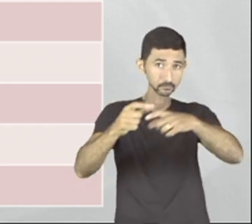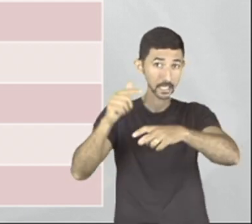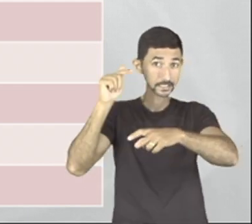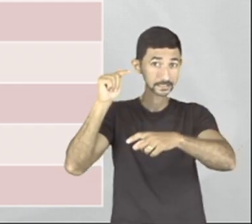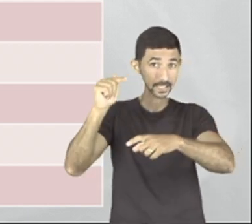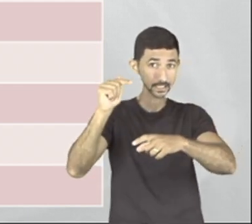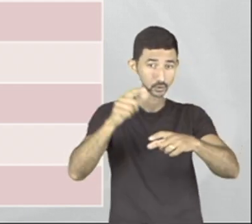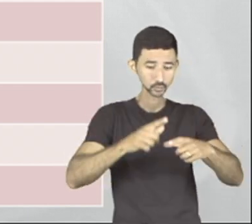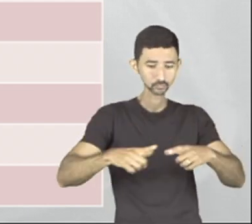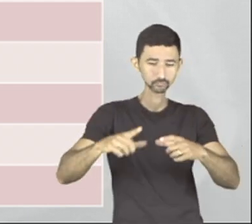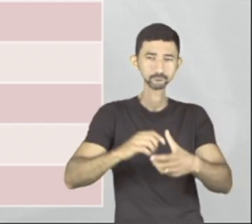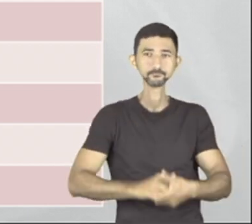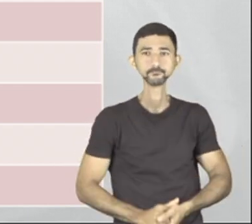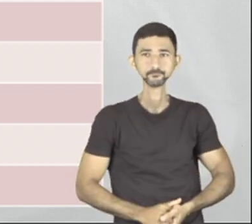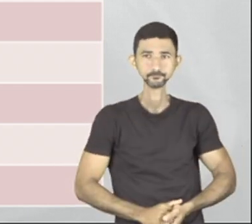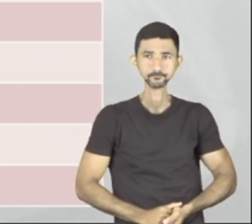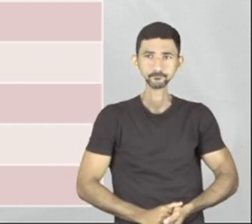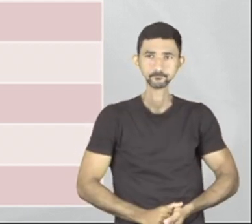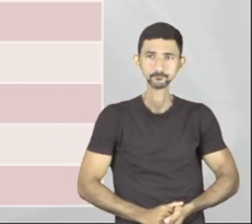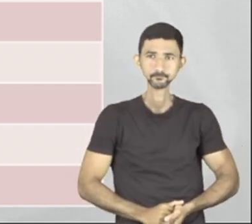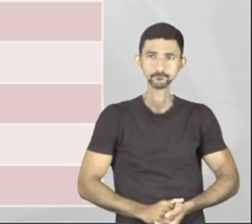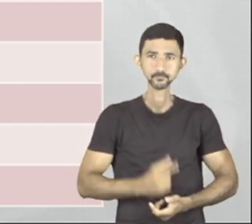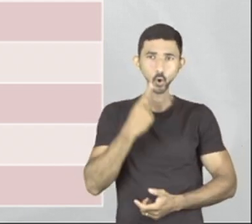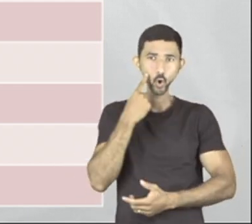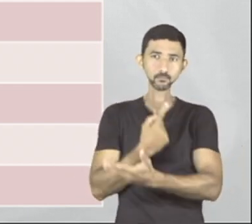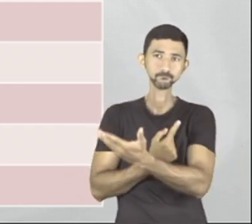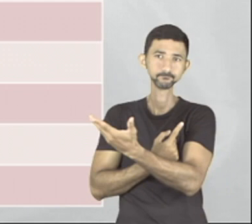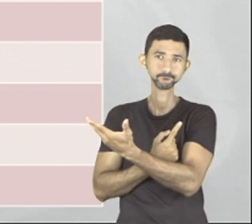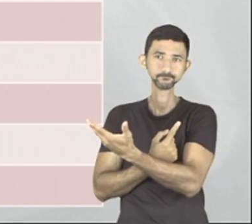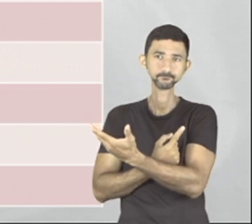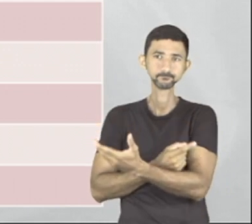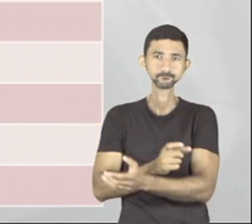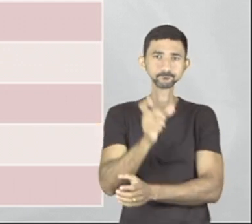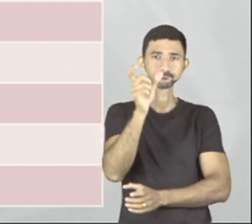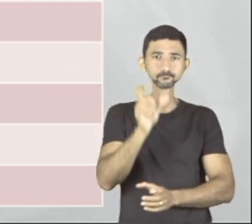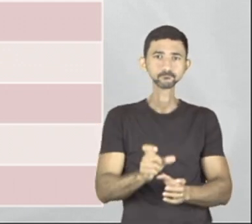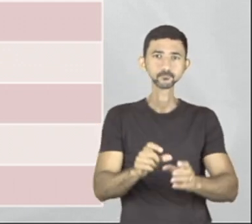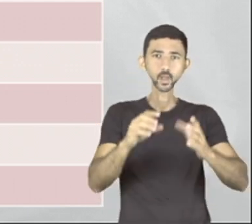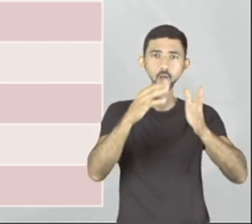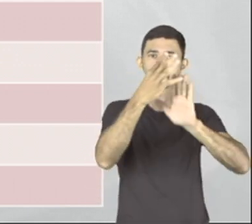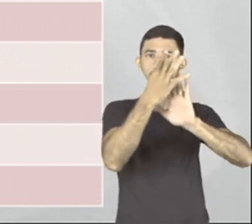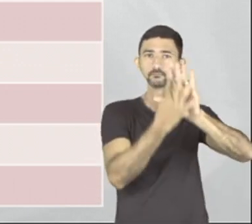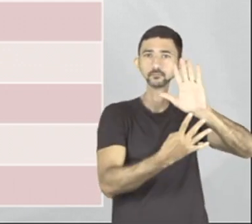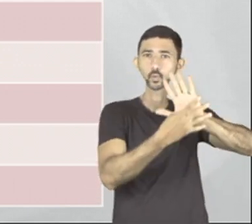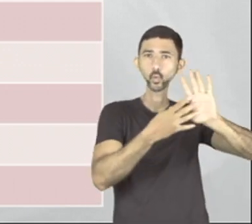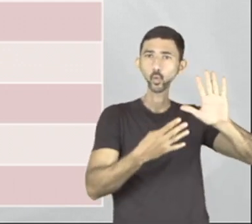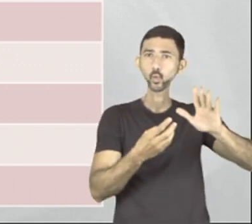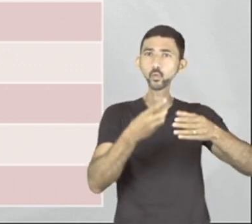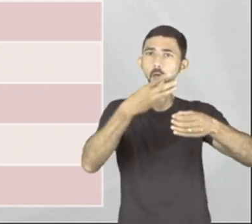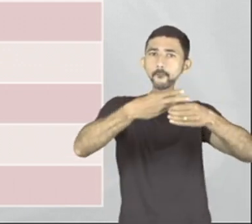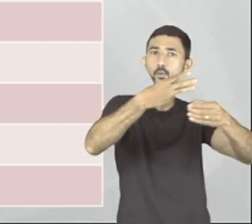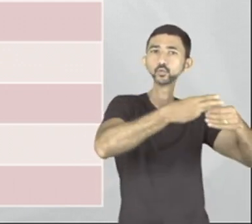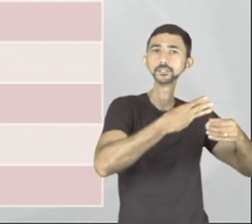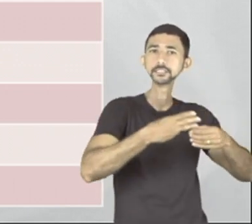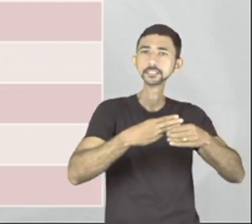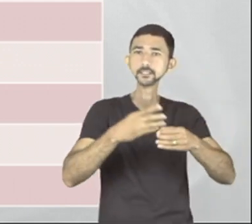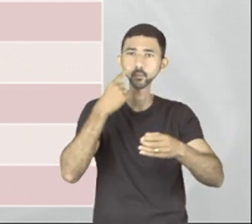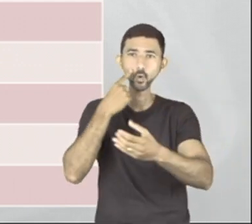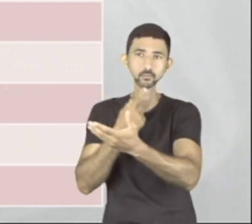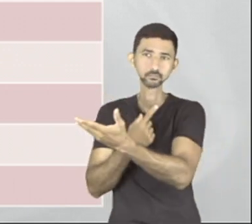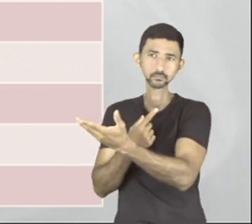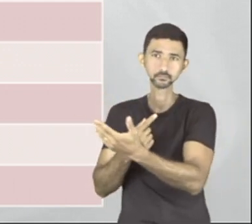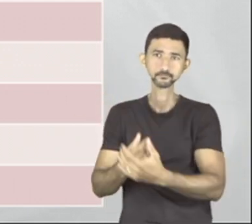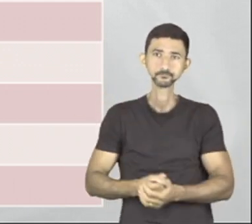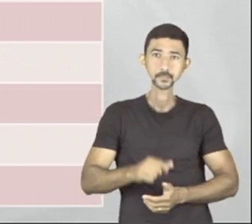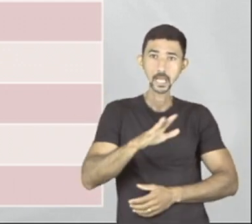estado. Aqui, a coluna, vocês acompanham a quantidade de municípios que cada região compõe. A região